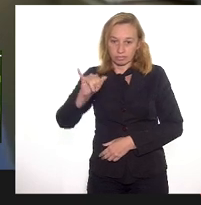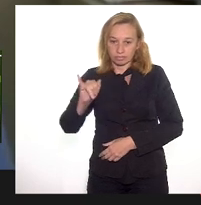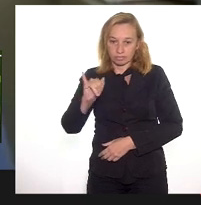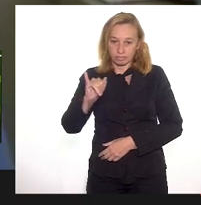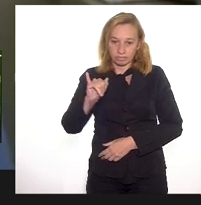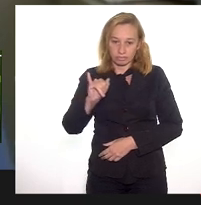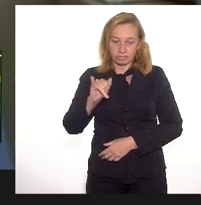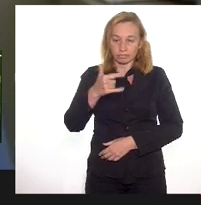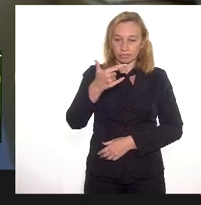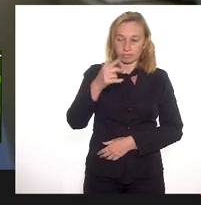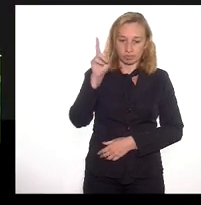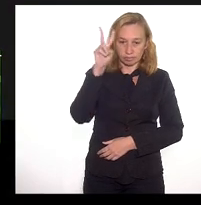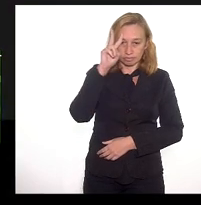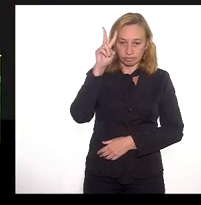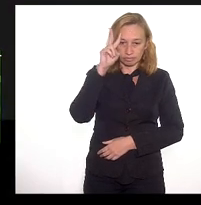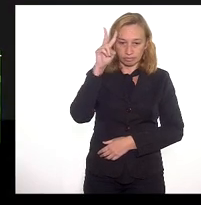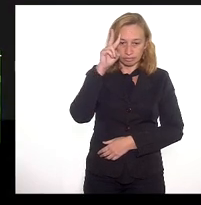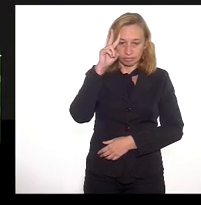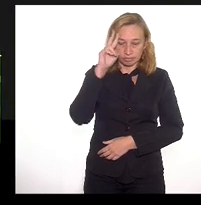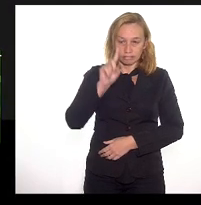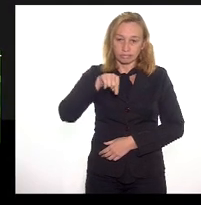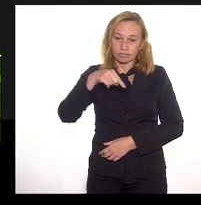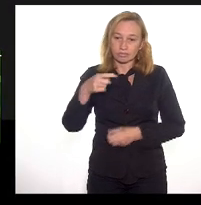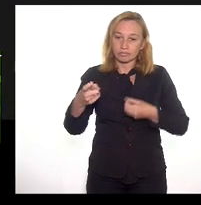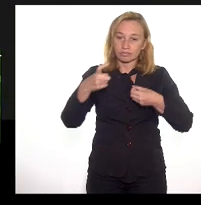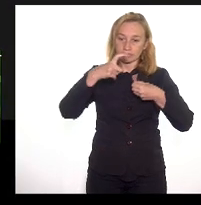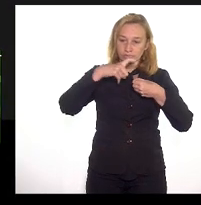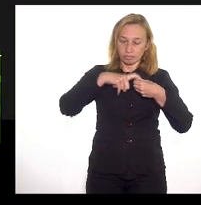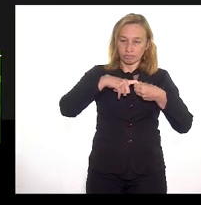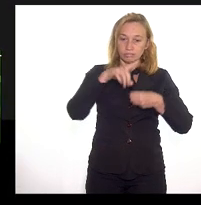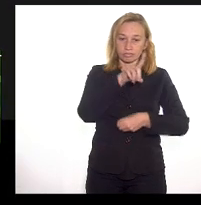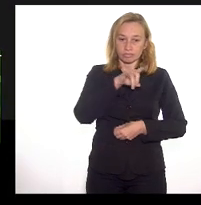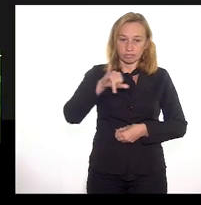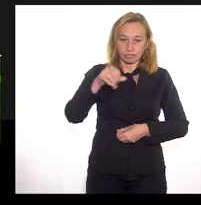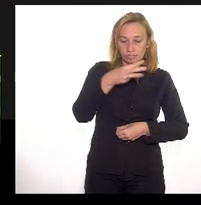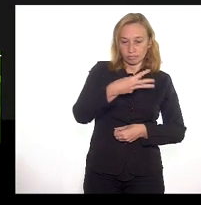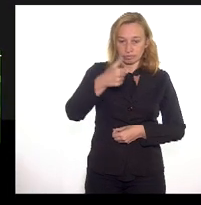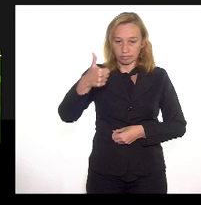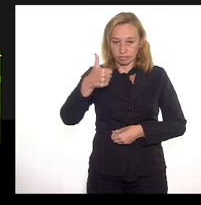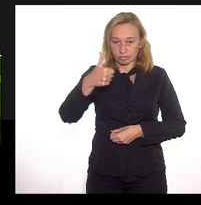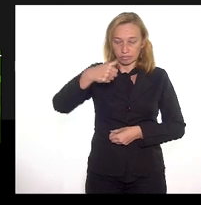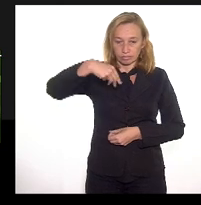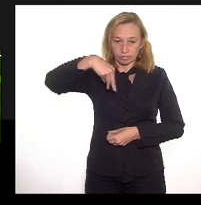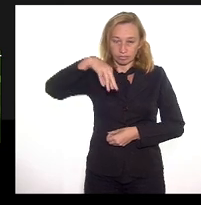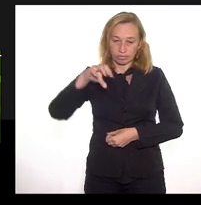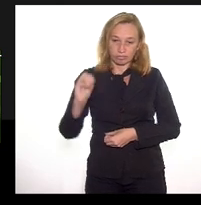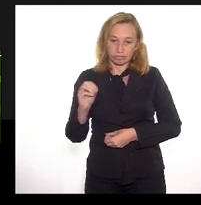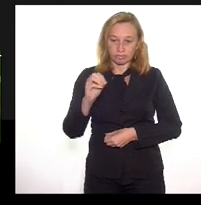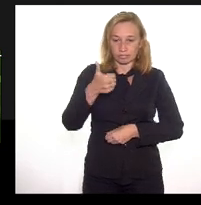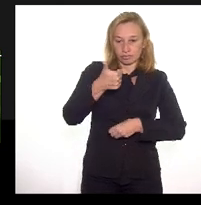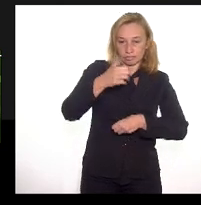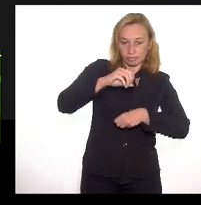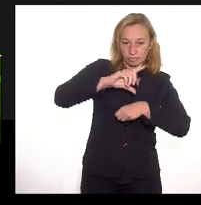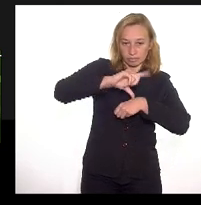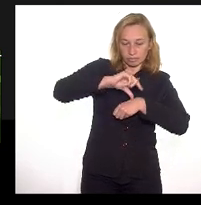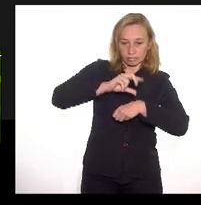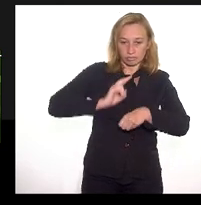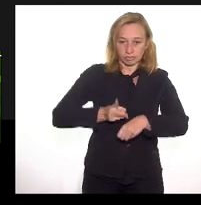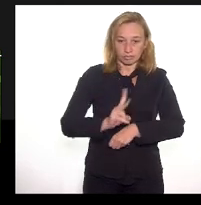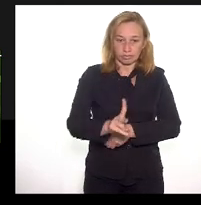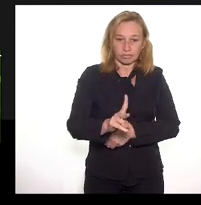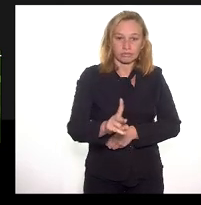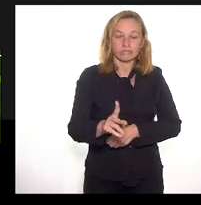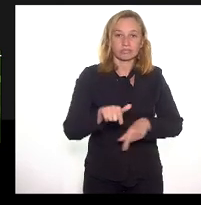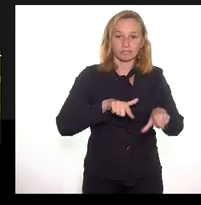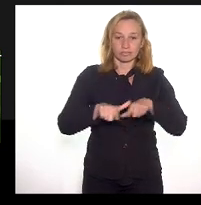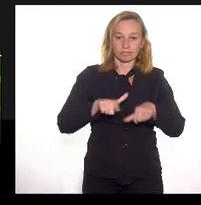desta segunda-feira. Estaremos de volta dia 31 de maio, às 10 horas, para dar continuidade aos